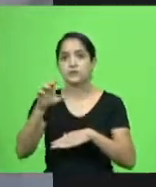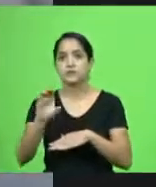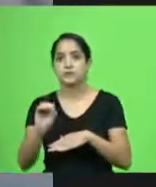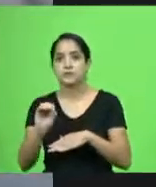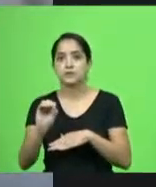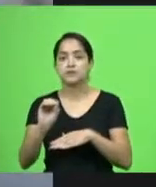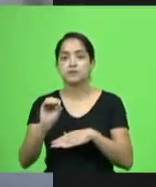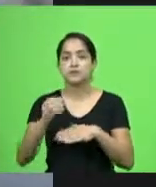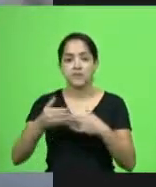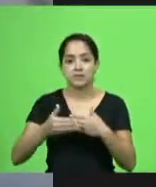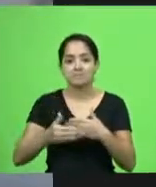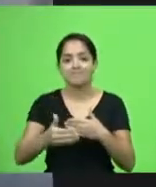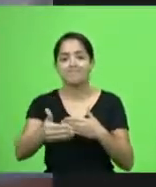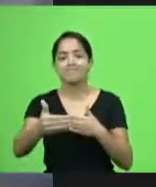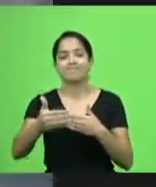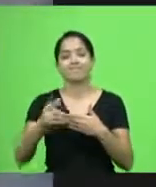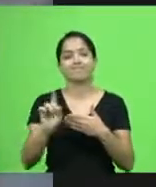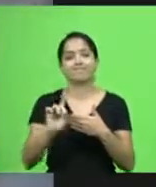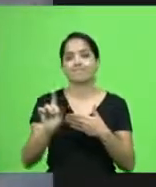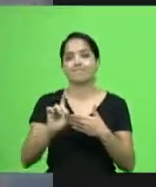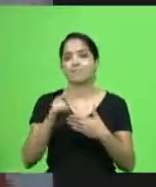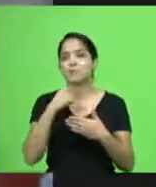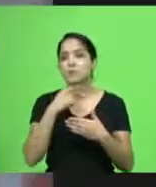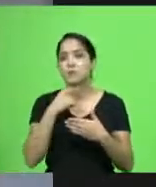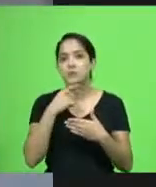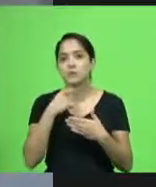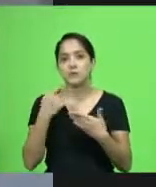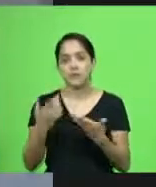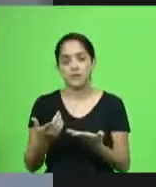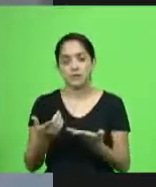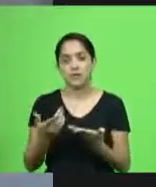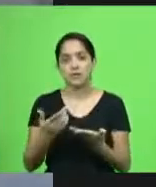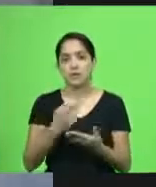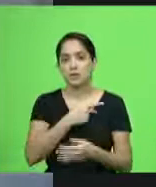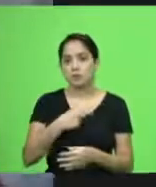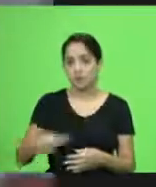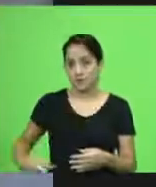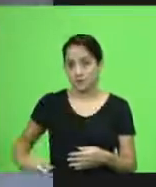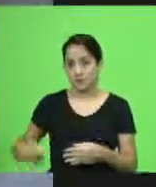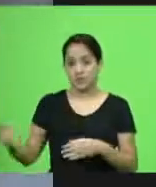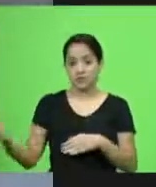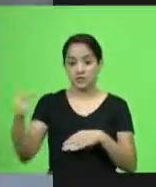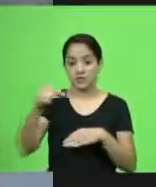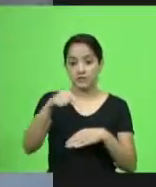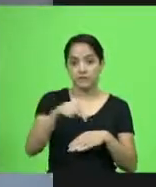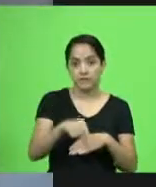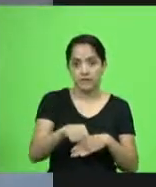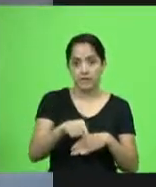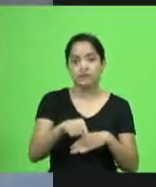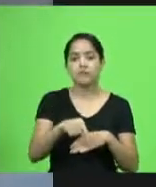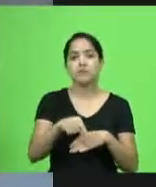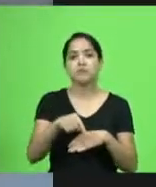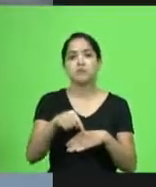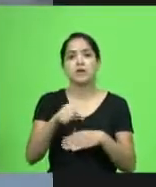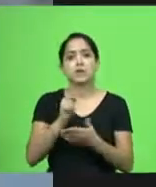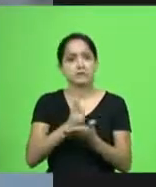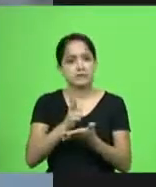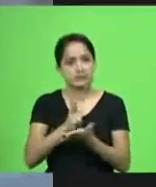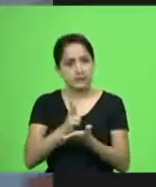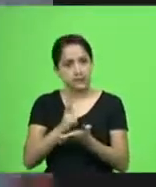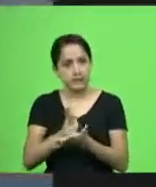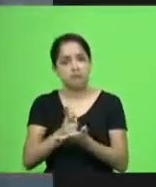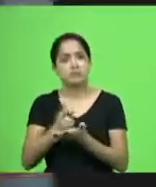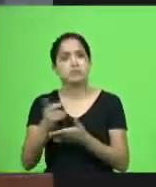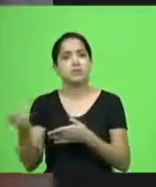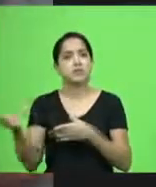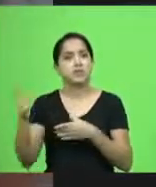para frente. Olha, o presidente da República, quando vem a Santa Catarina, está vindo muito seguido, ó, que bom que está vindo,